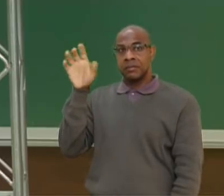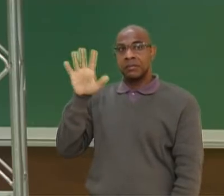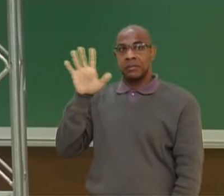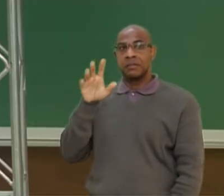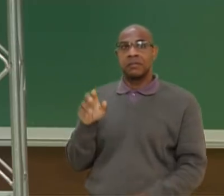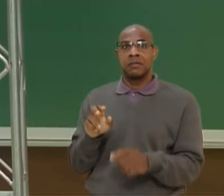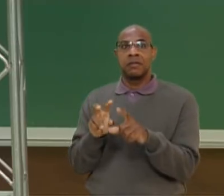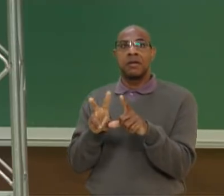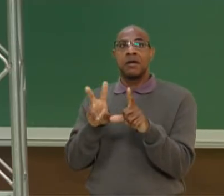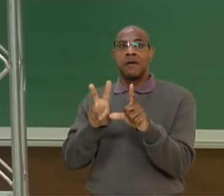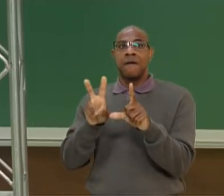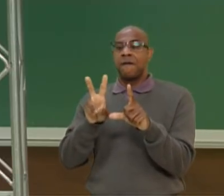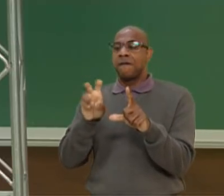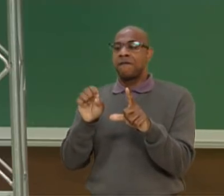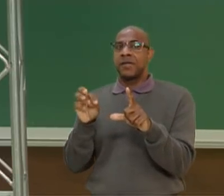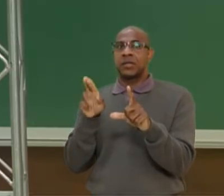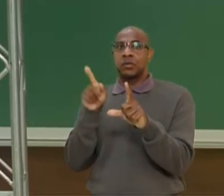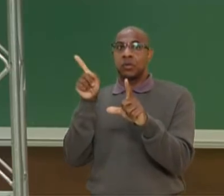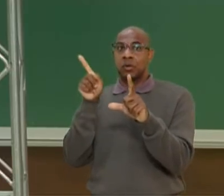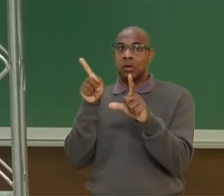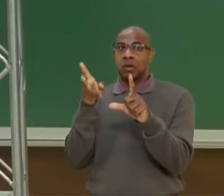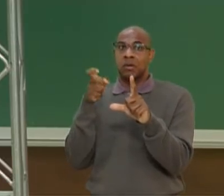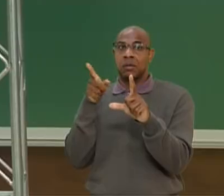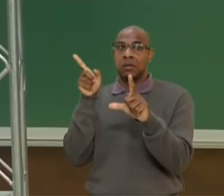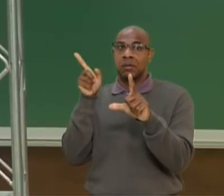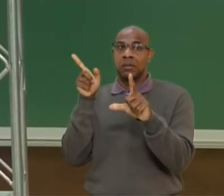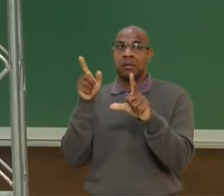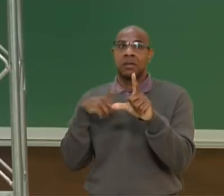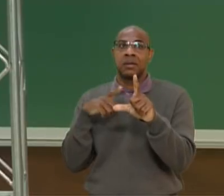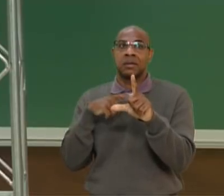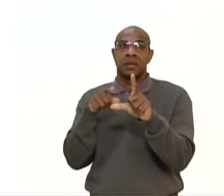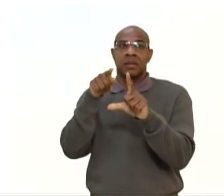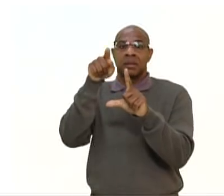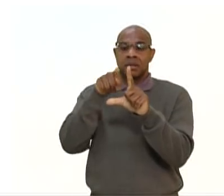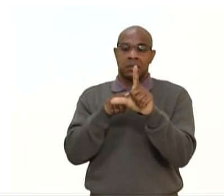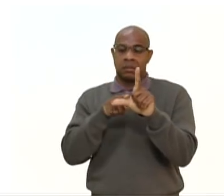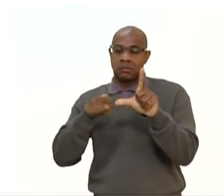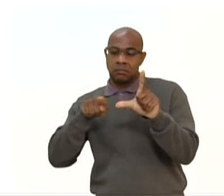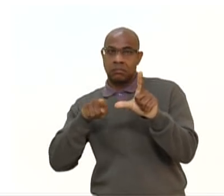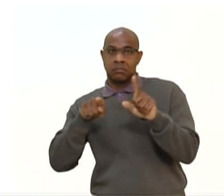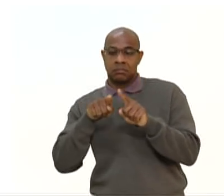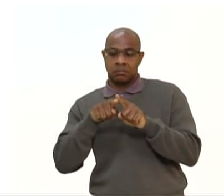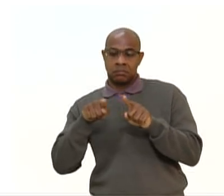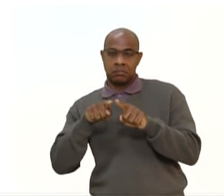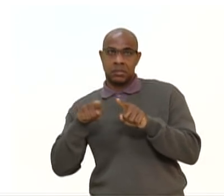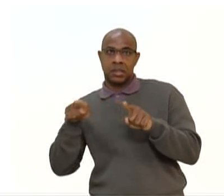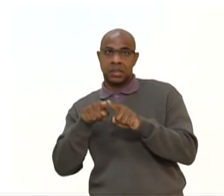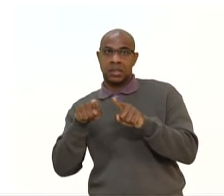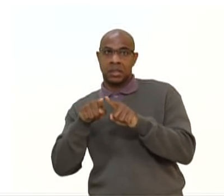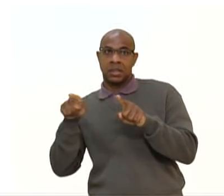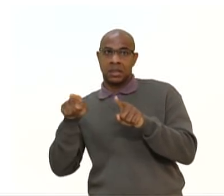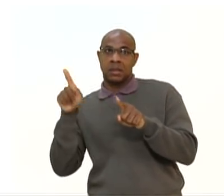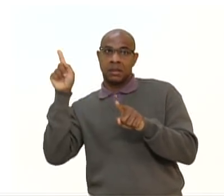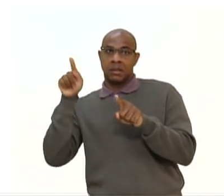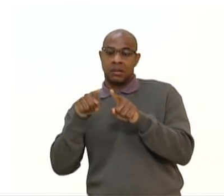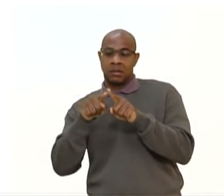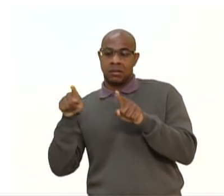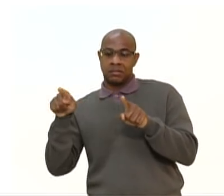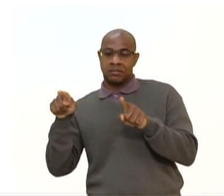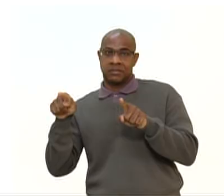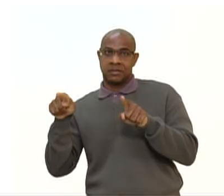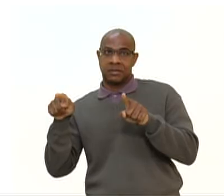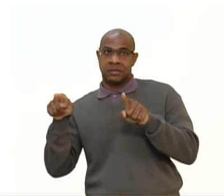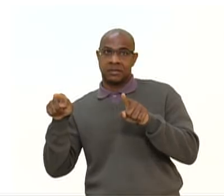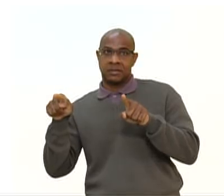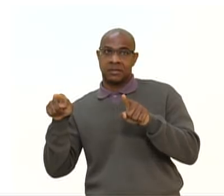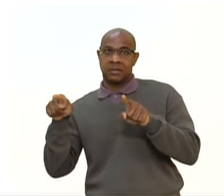vetor OP aqui, nós temos essa distância aqui, que é no eixo dos reais,